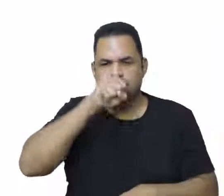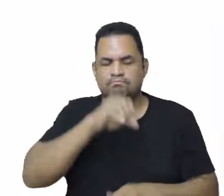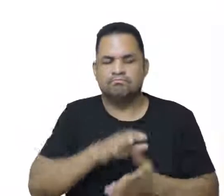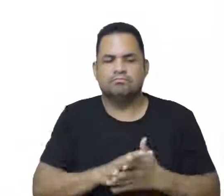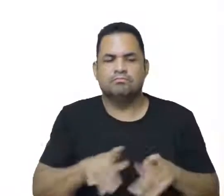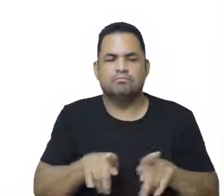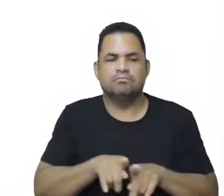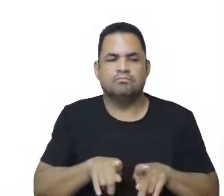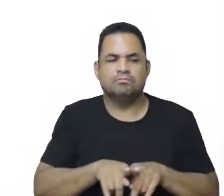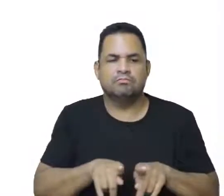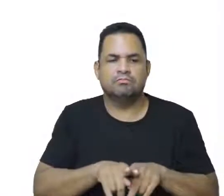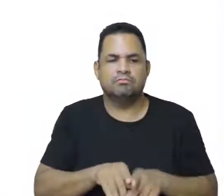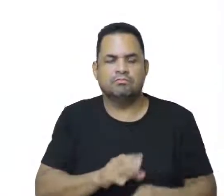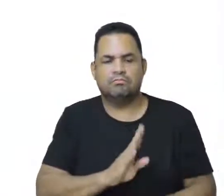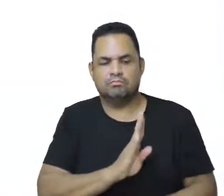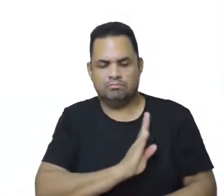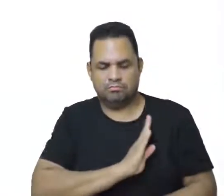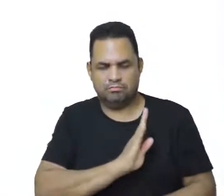respiratório e